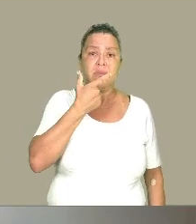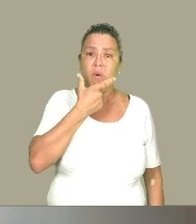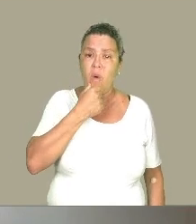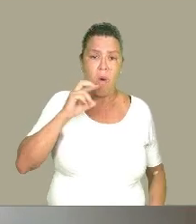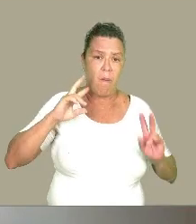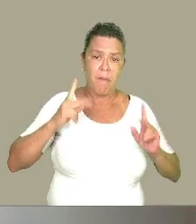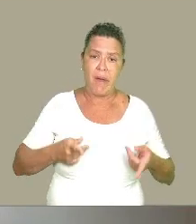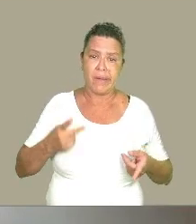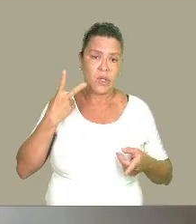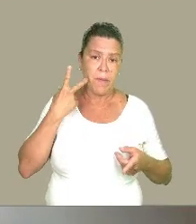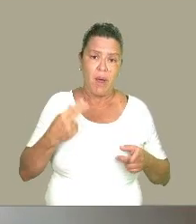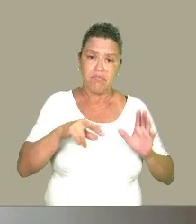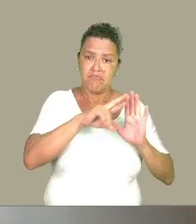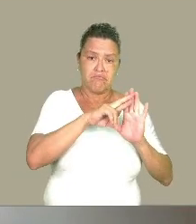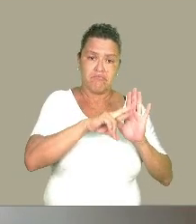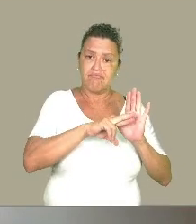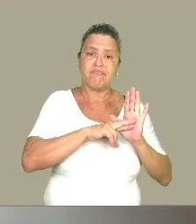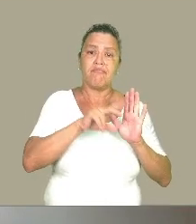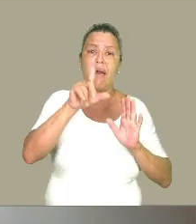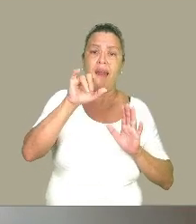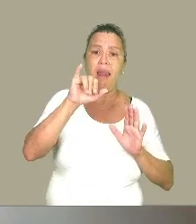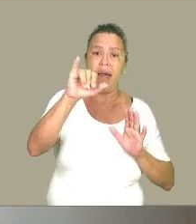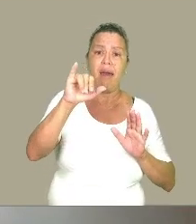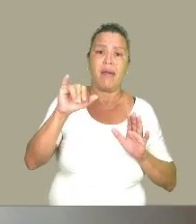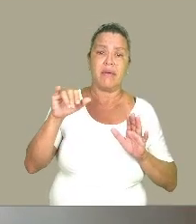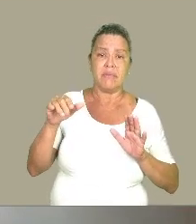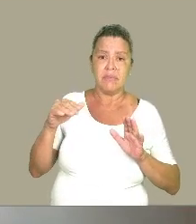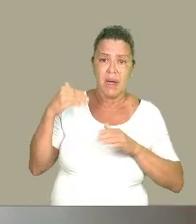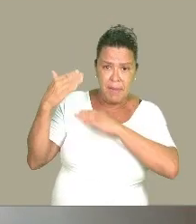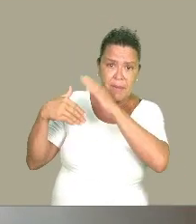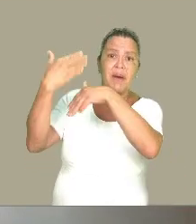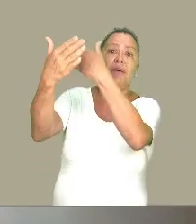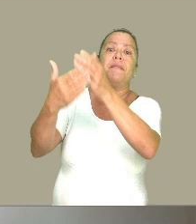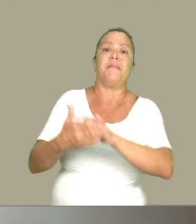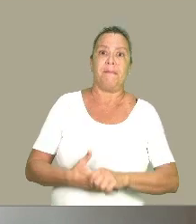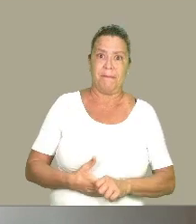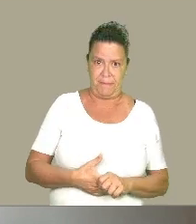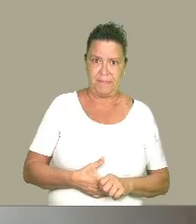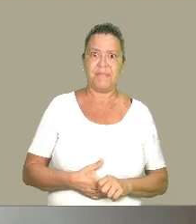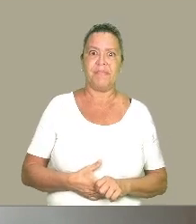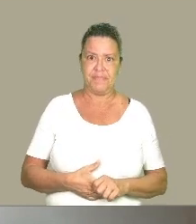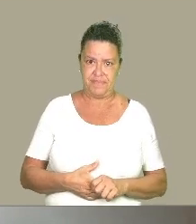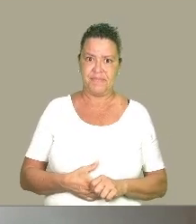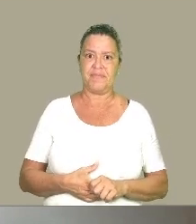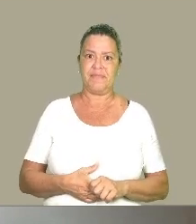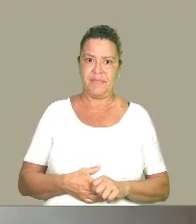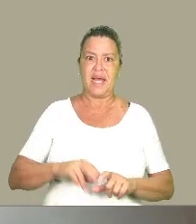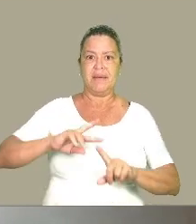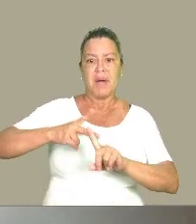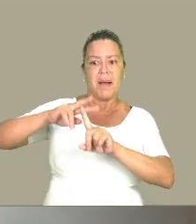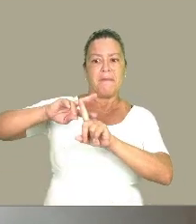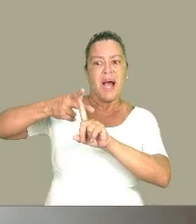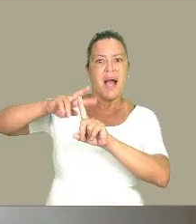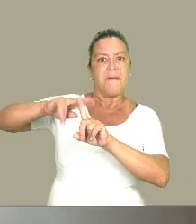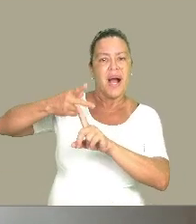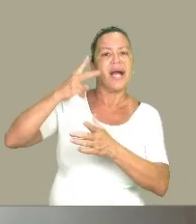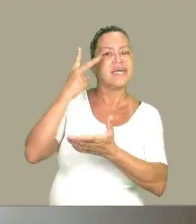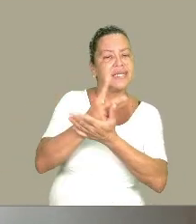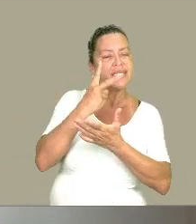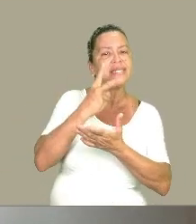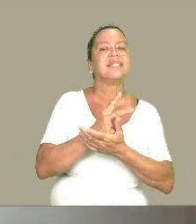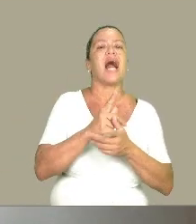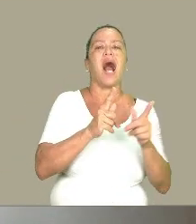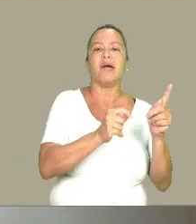essa regra da lei do crescei e multiplicai. Para conservar a